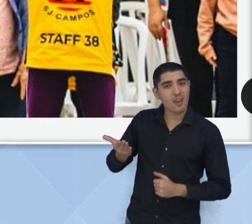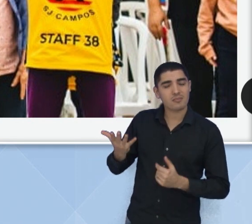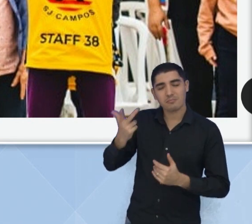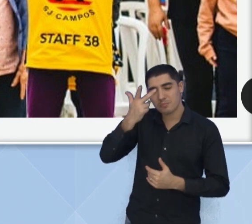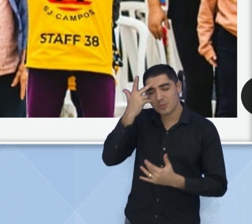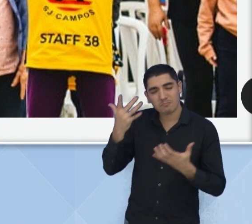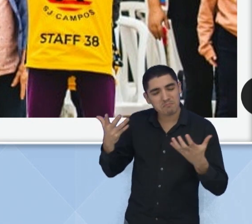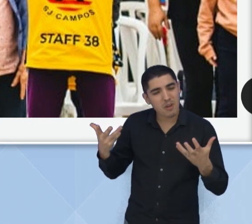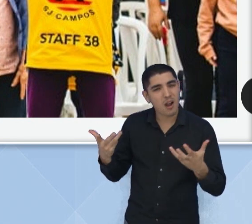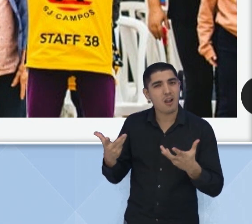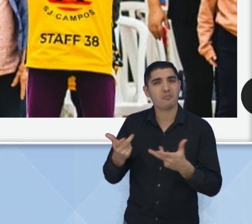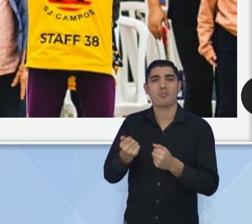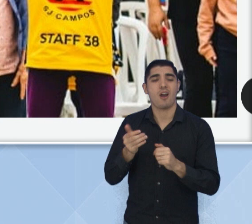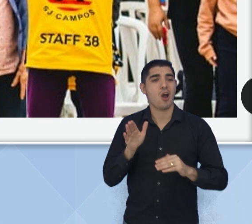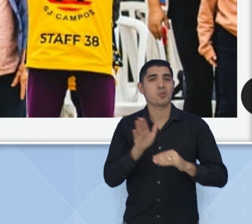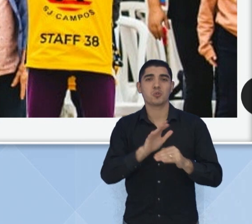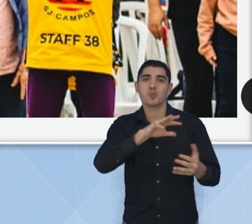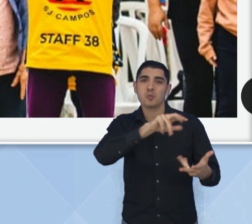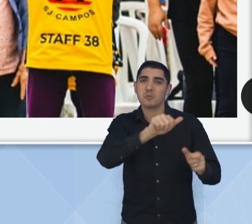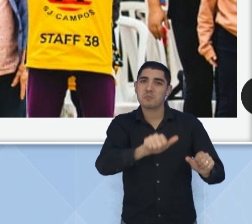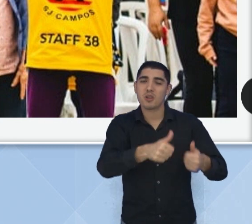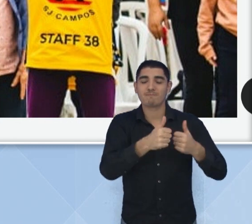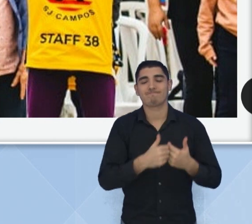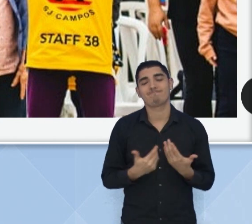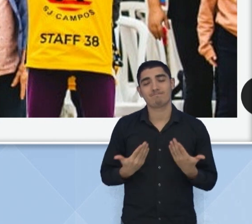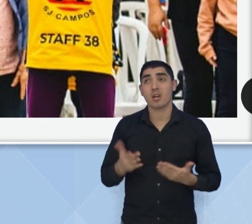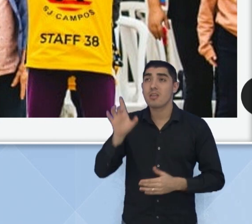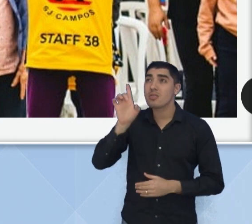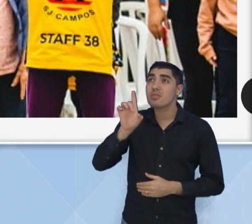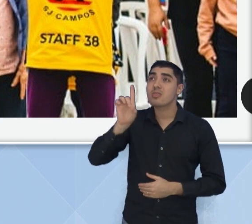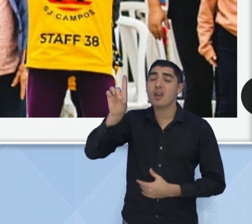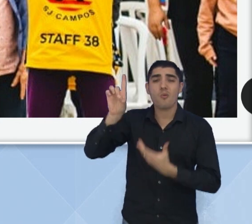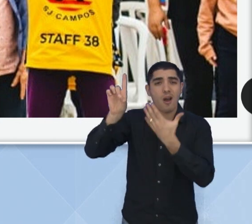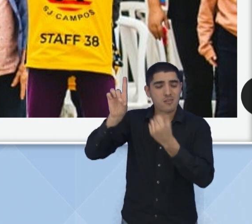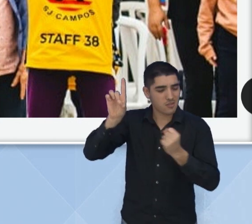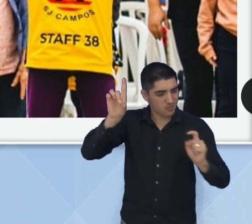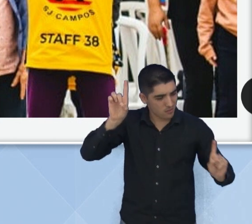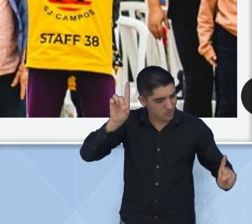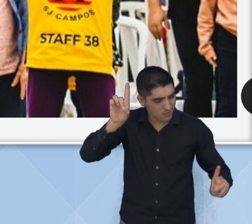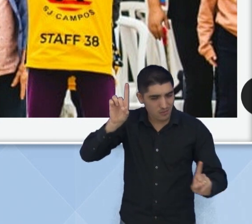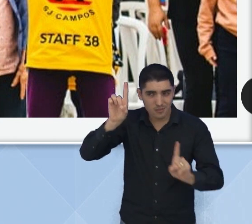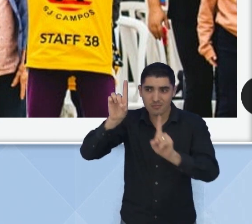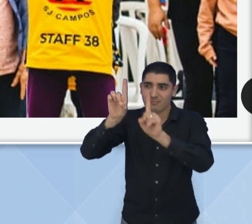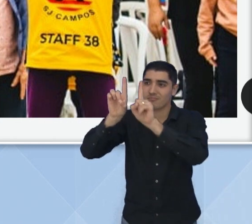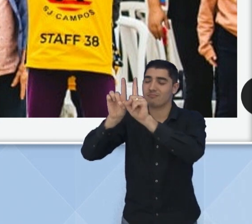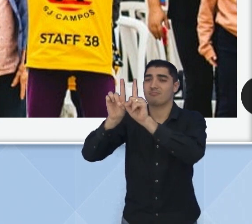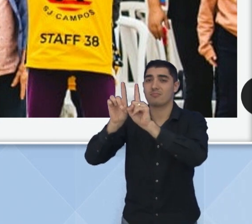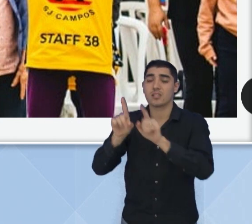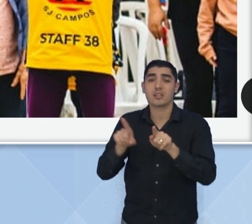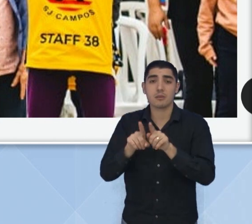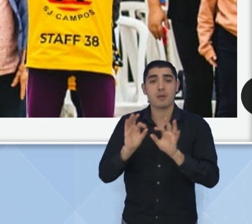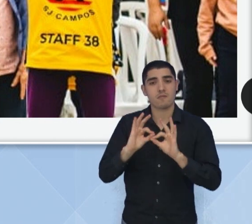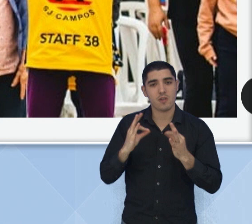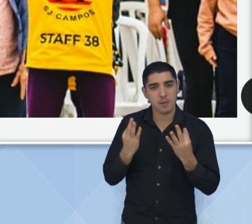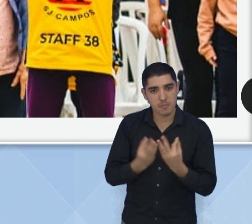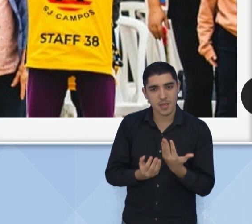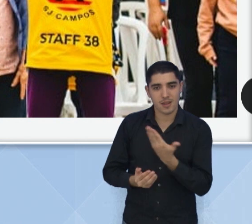Então, Carolina, que Deus te acolha no céu com todas as honras, e a família Carlos